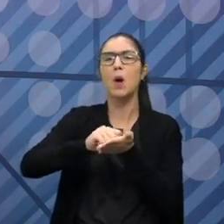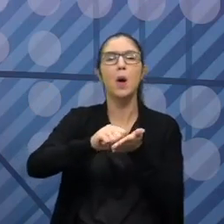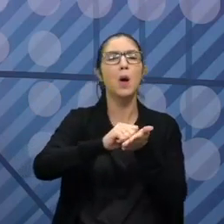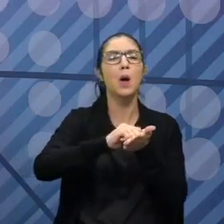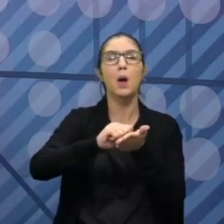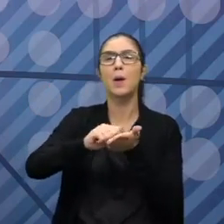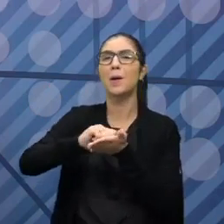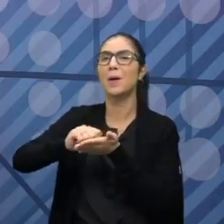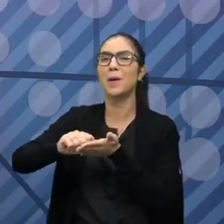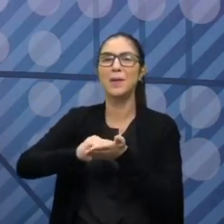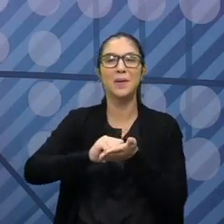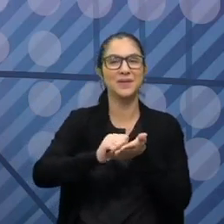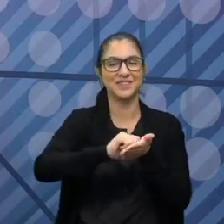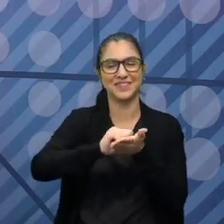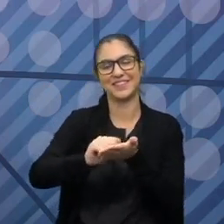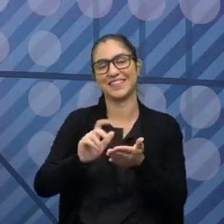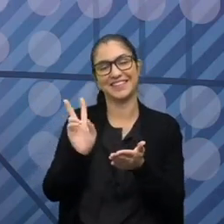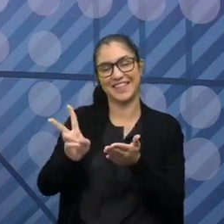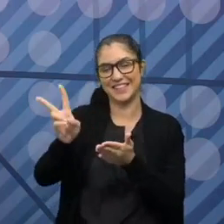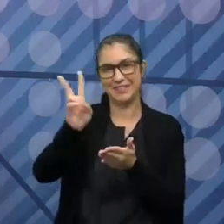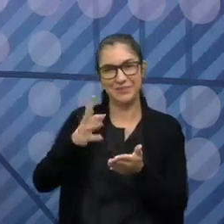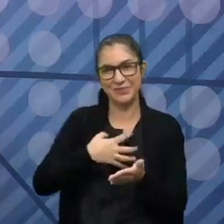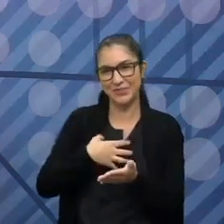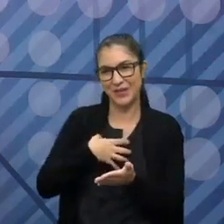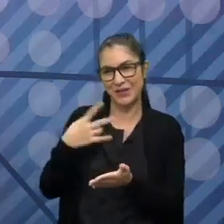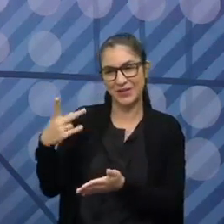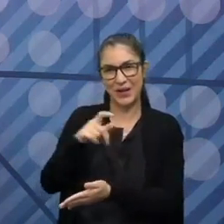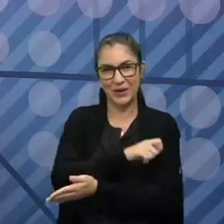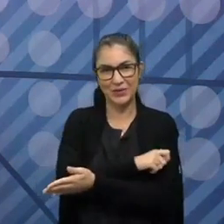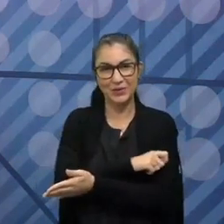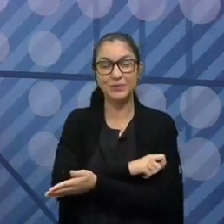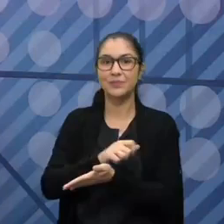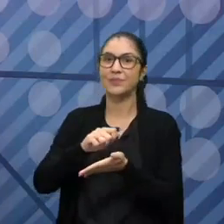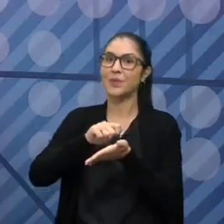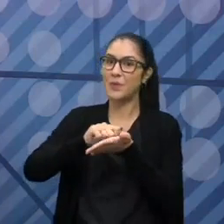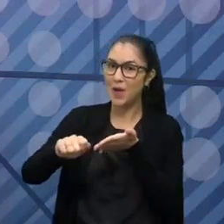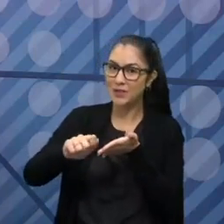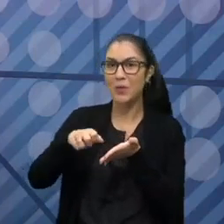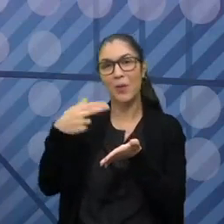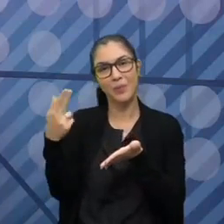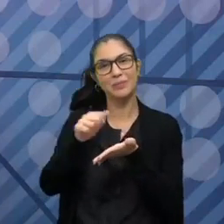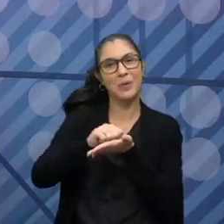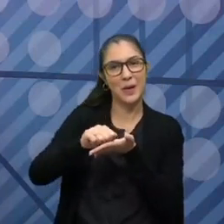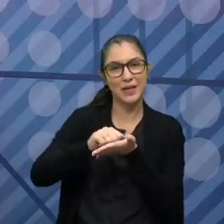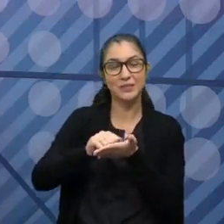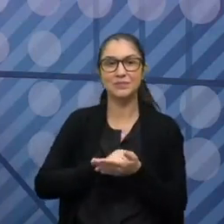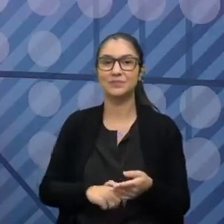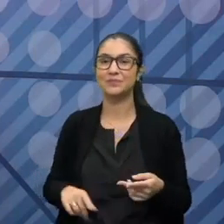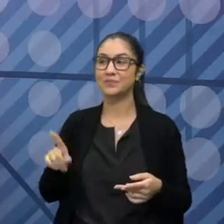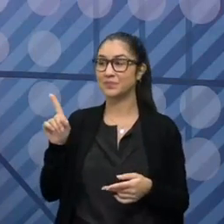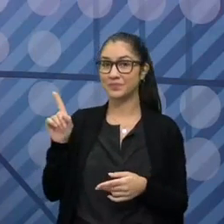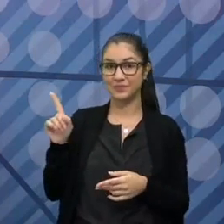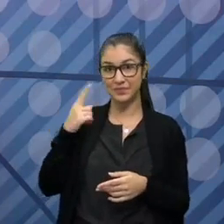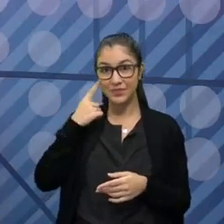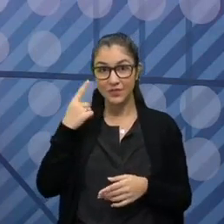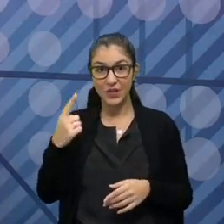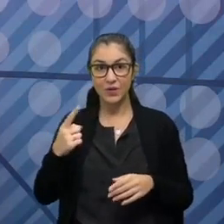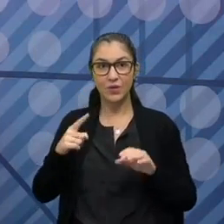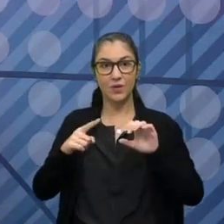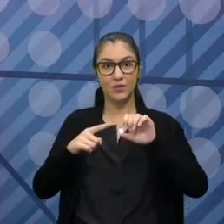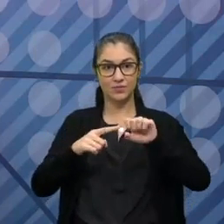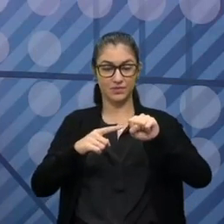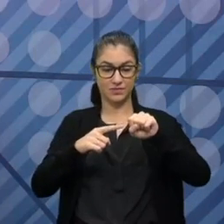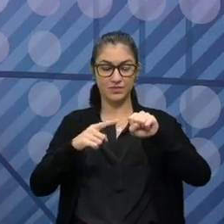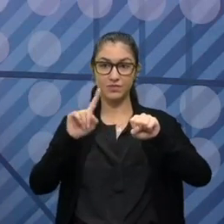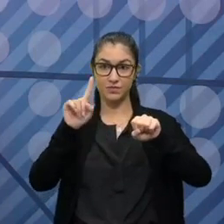borracha, e eles ficam apagando, tá? Então, borracha, borracha. Apontador. Você vai fazer